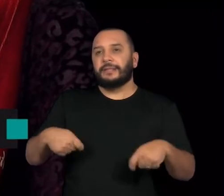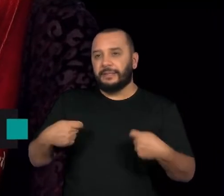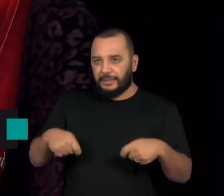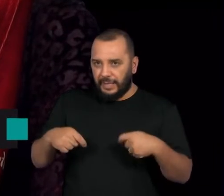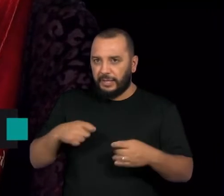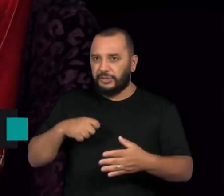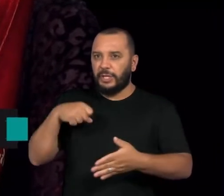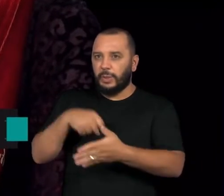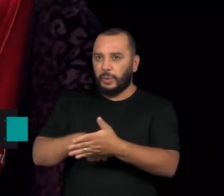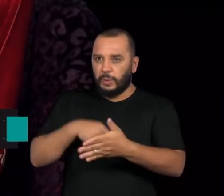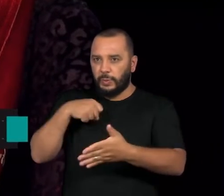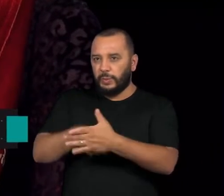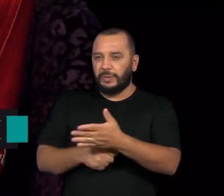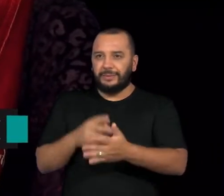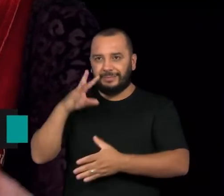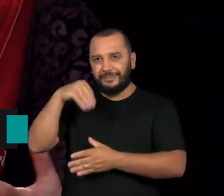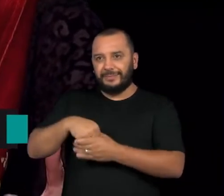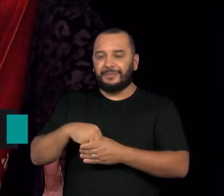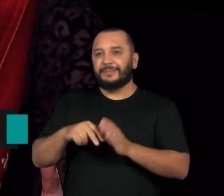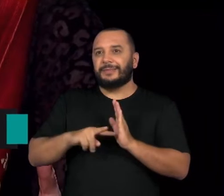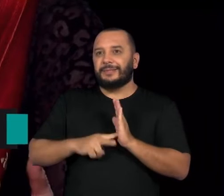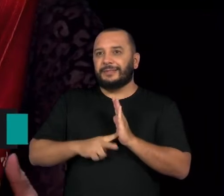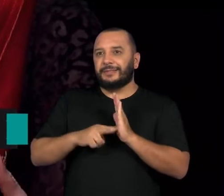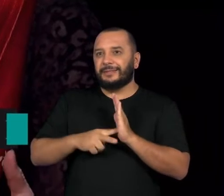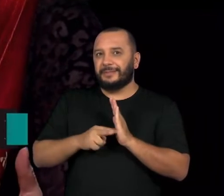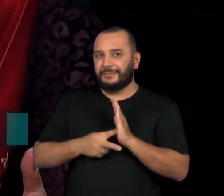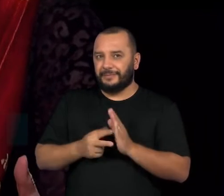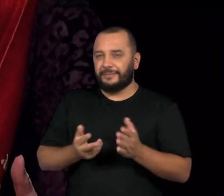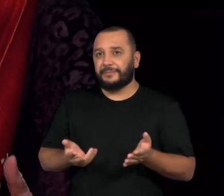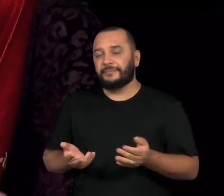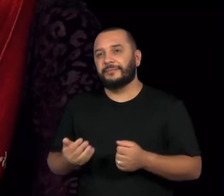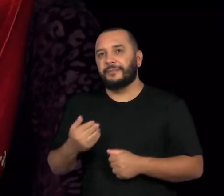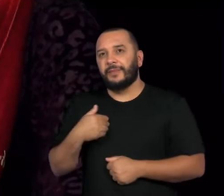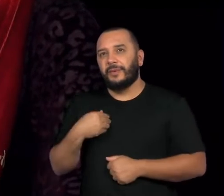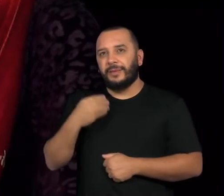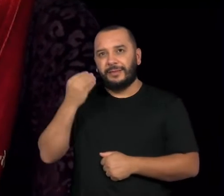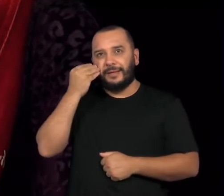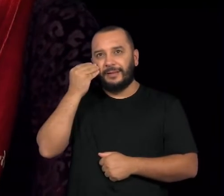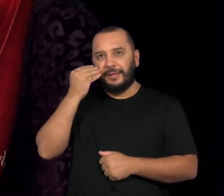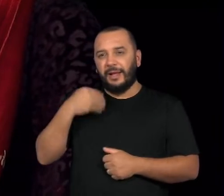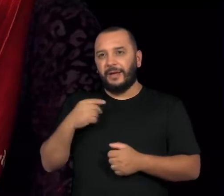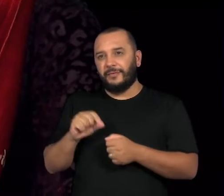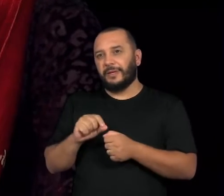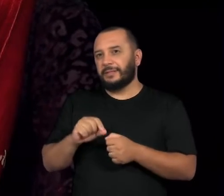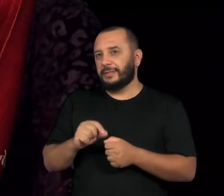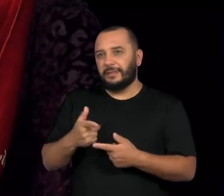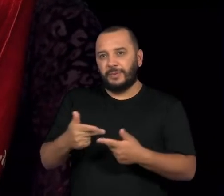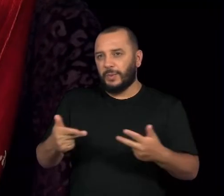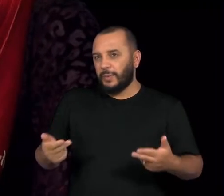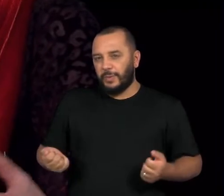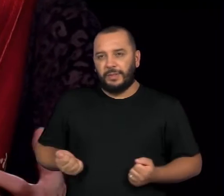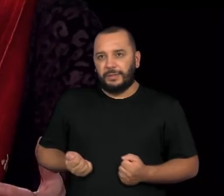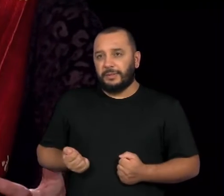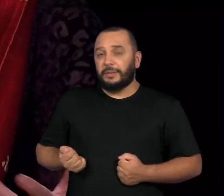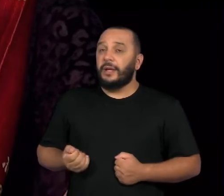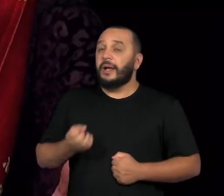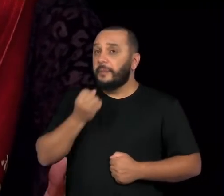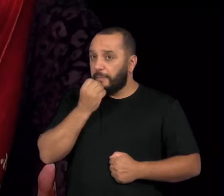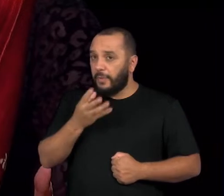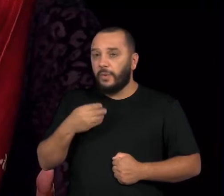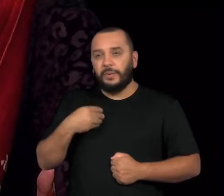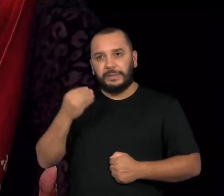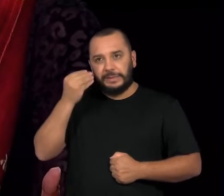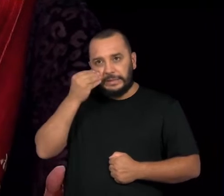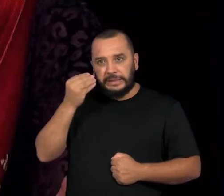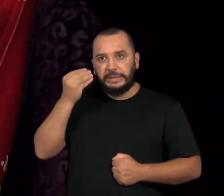etc. Então, fazer alguma coisa, por isso, ou tentar fazer alguma coisa, né? É bom ter tentado,